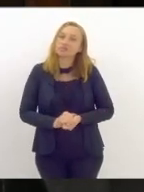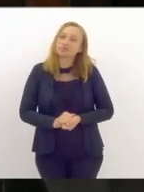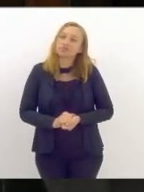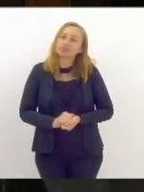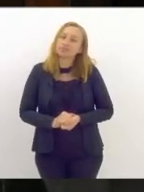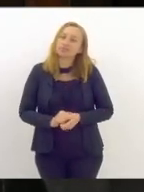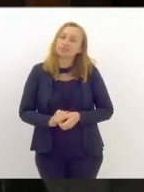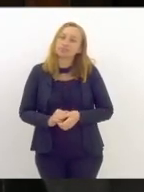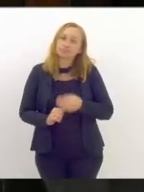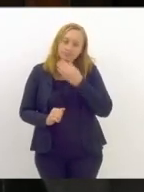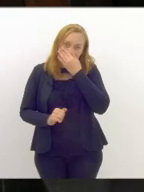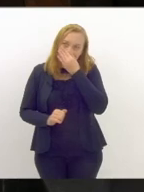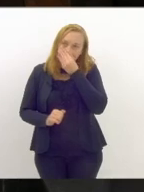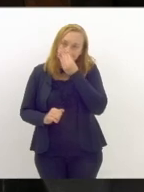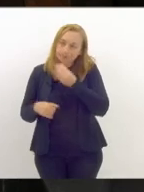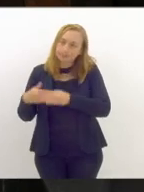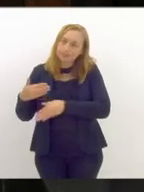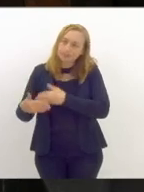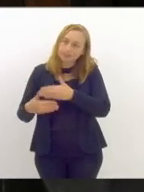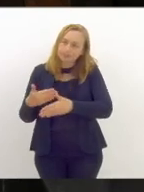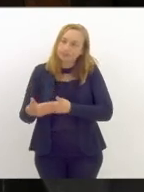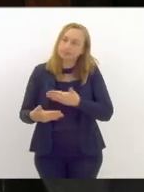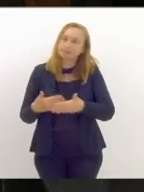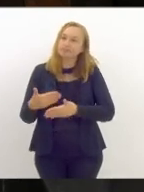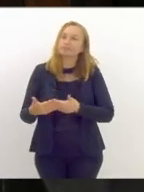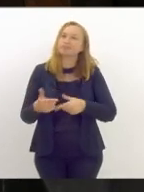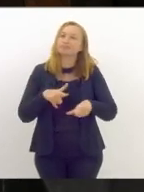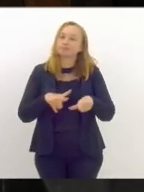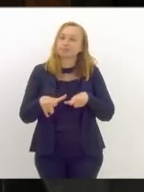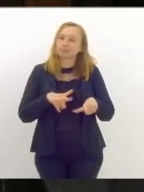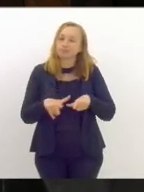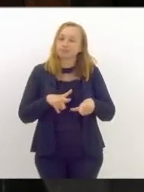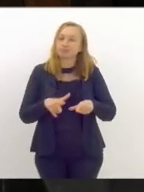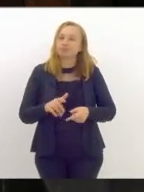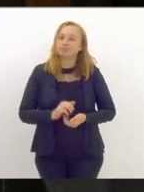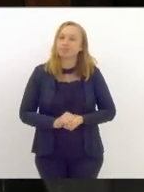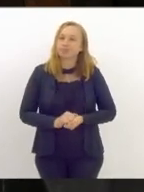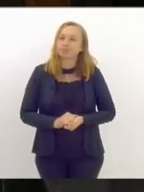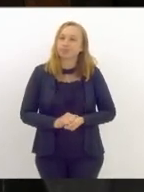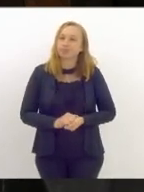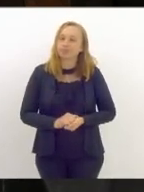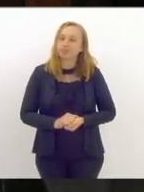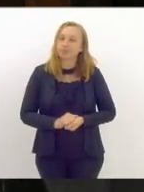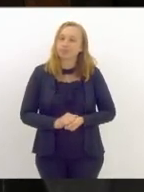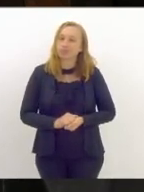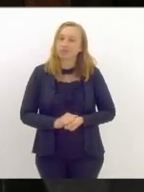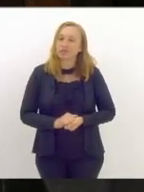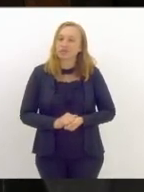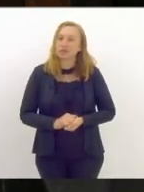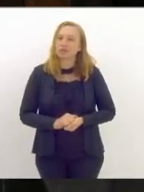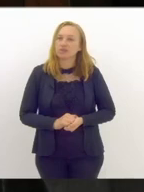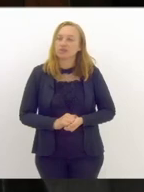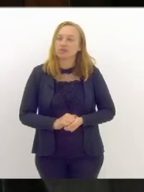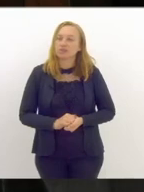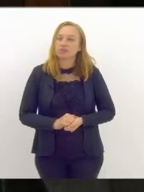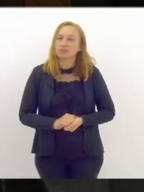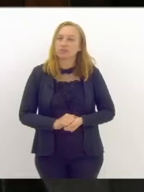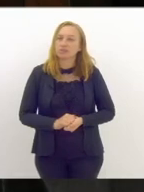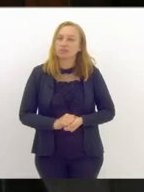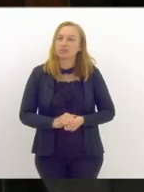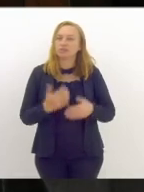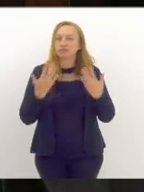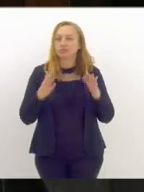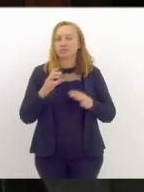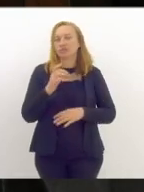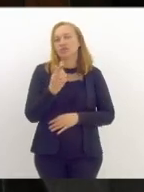por seu zelo com o bem público, por sua intransigência com o errado. Então, meu reconhecimento ao Dr.